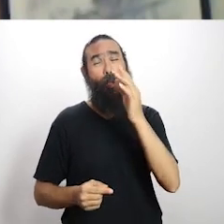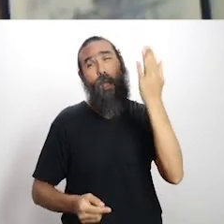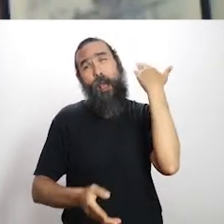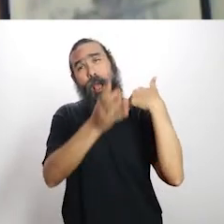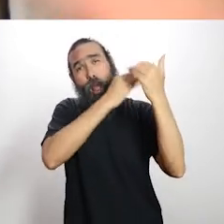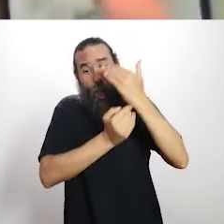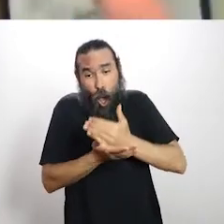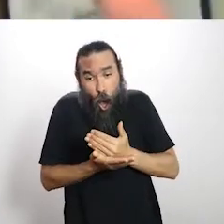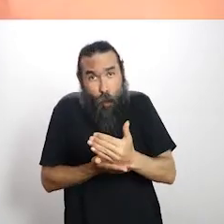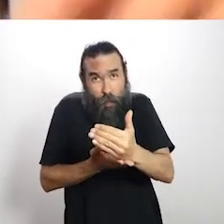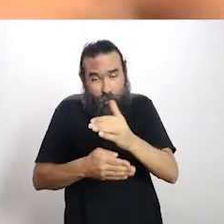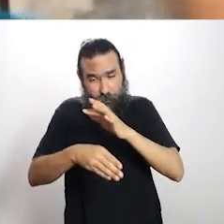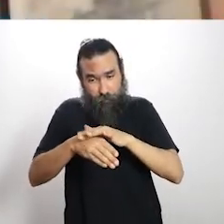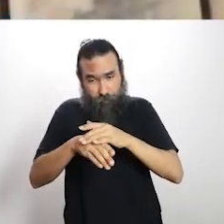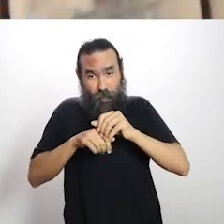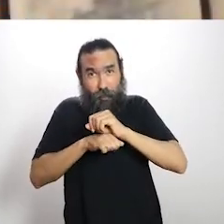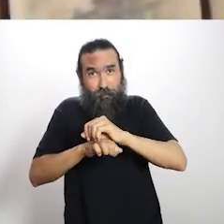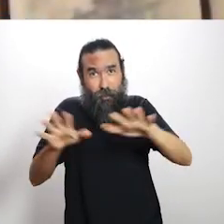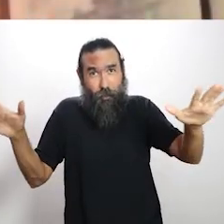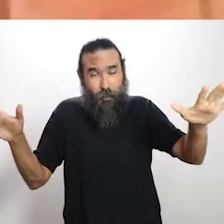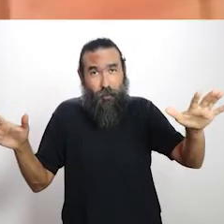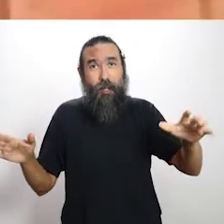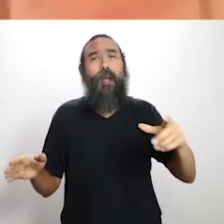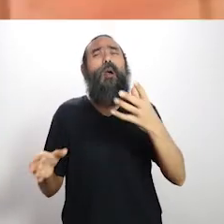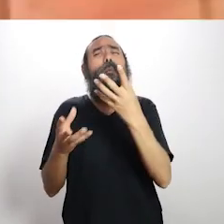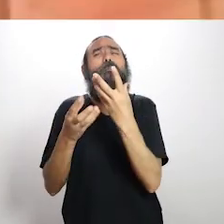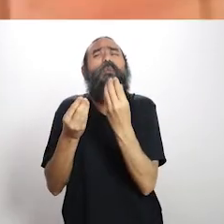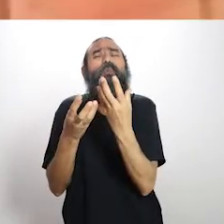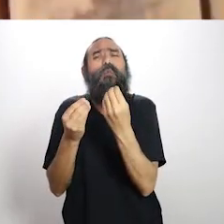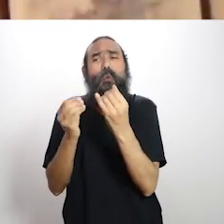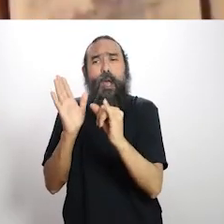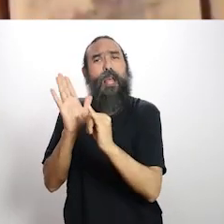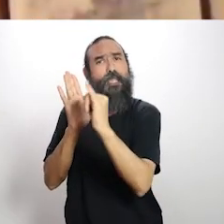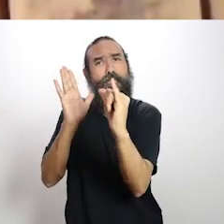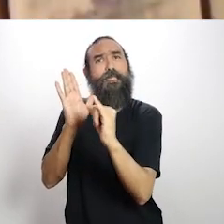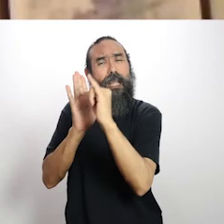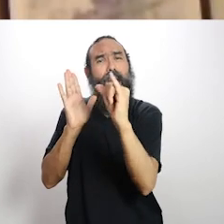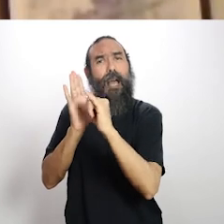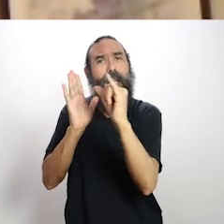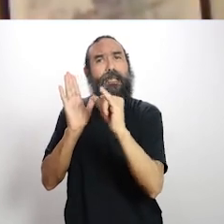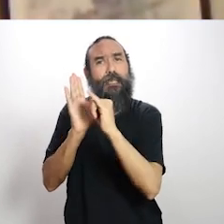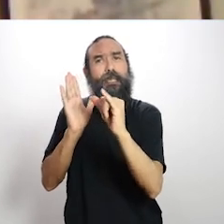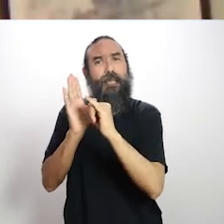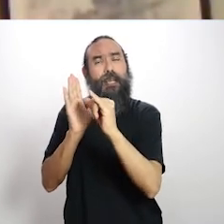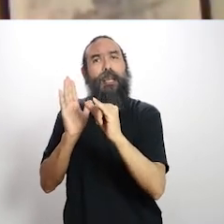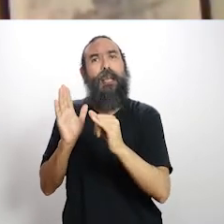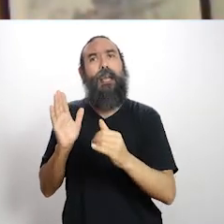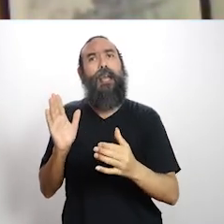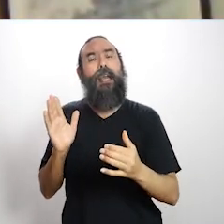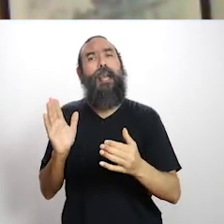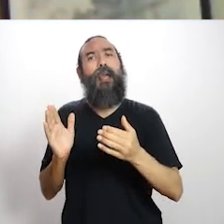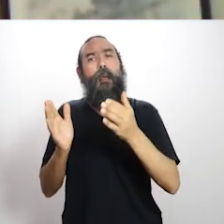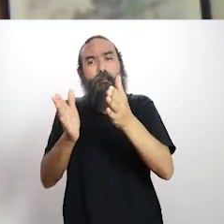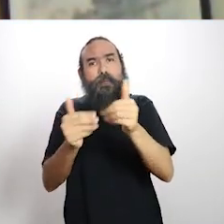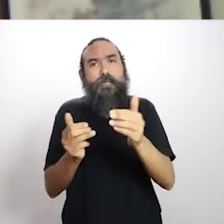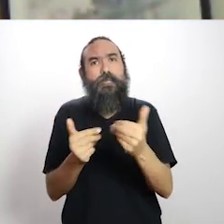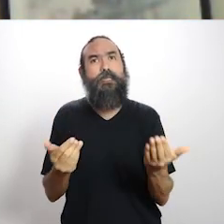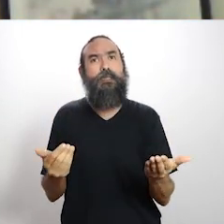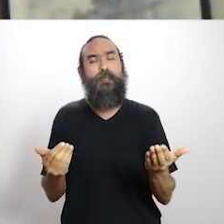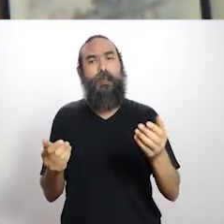acho que já deu até foi muito eu não tô criticando no primeiro momento era necessário mas pode